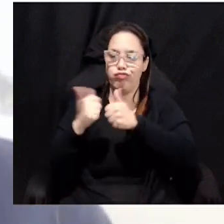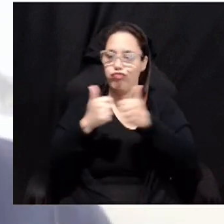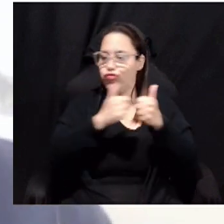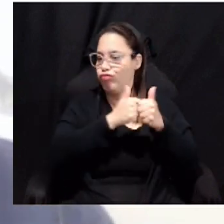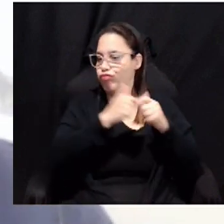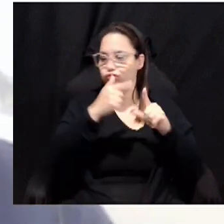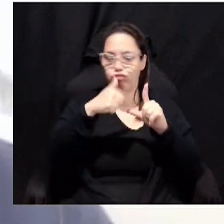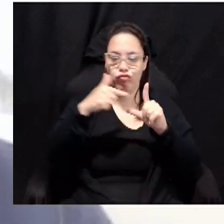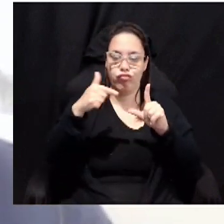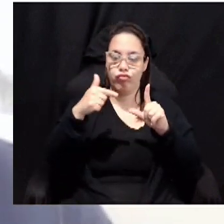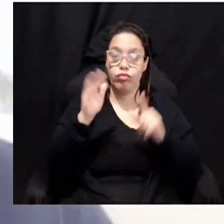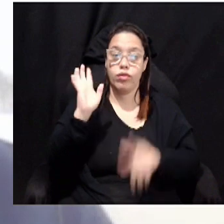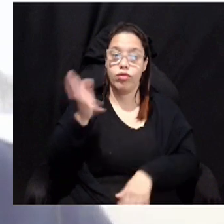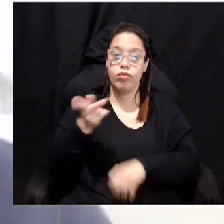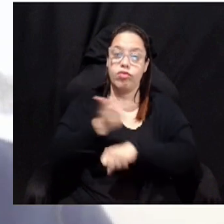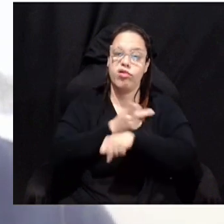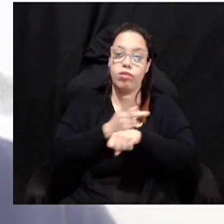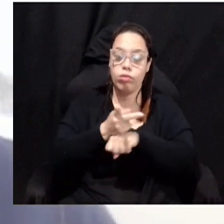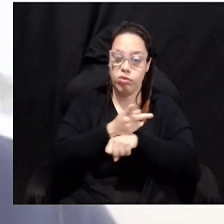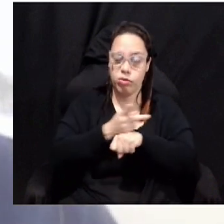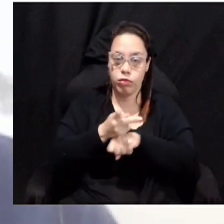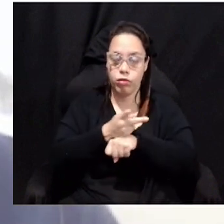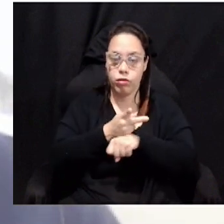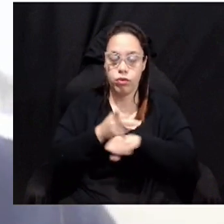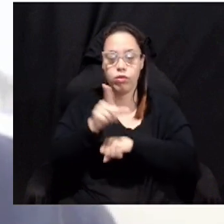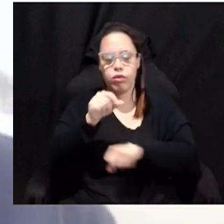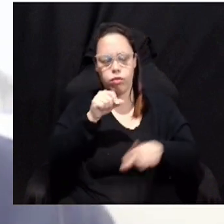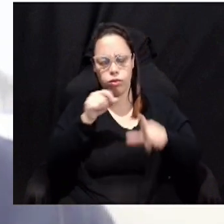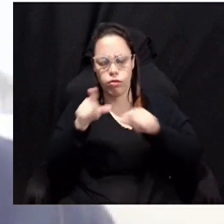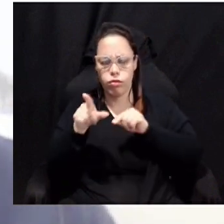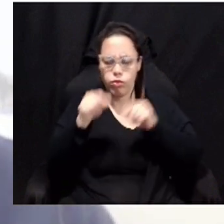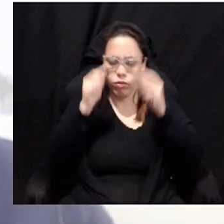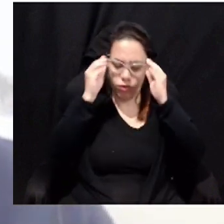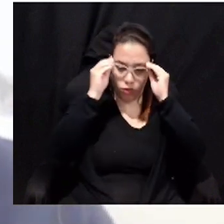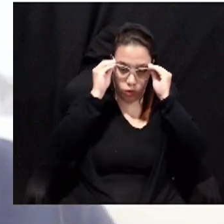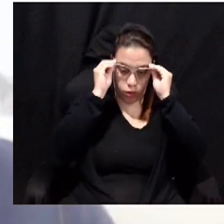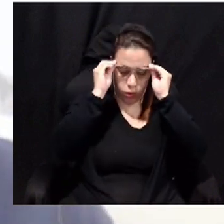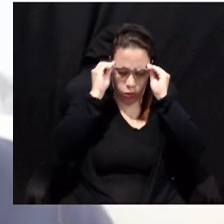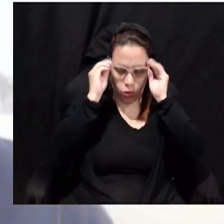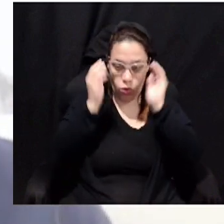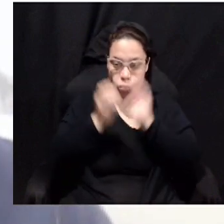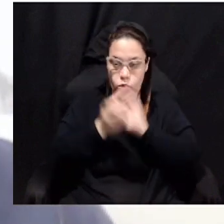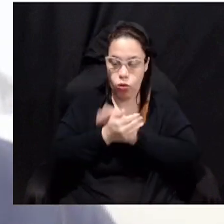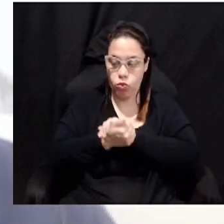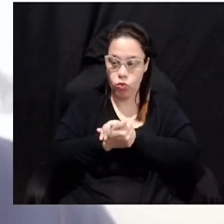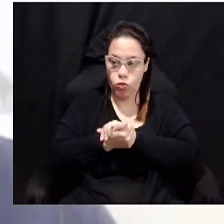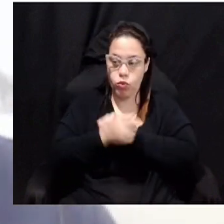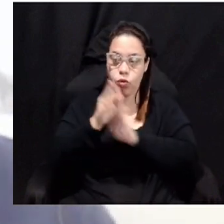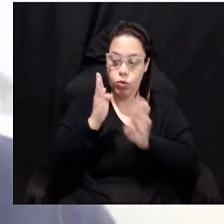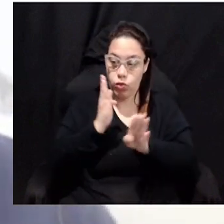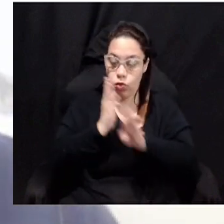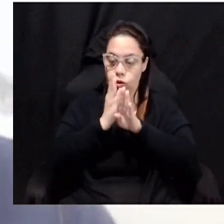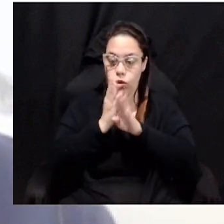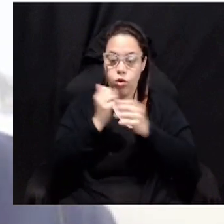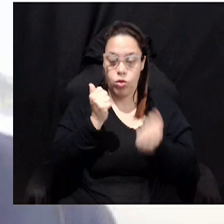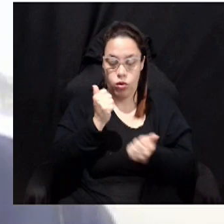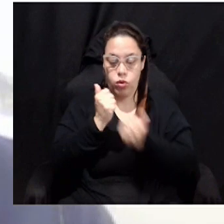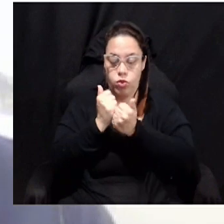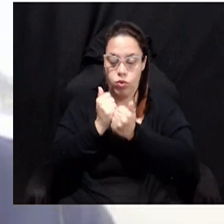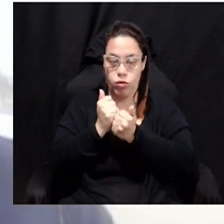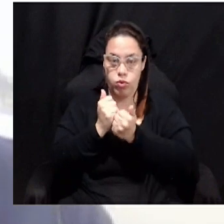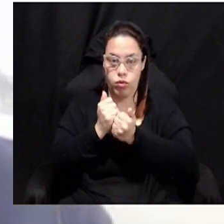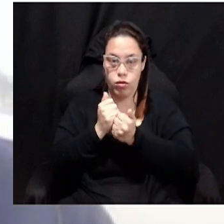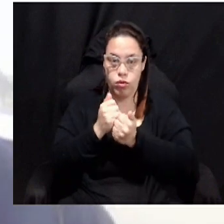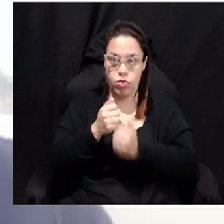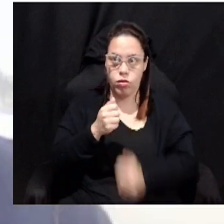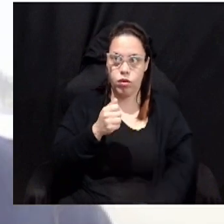já estávamos buscando algumas alternativas nesse sentido e encontramos uma parceira que é a Manco Vavin,